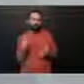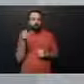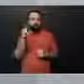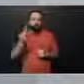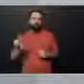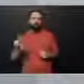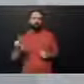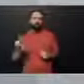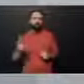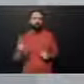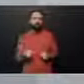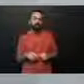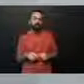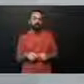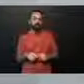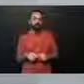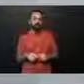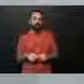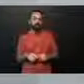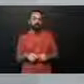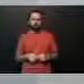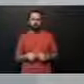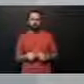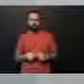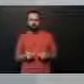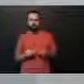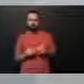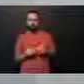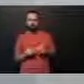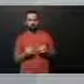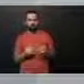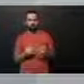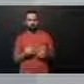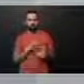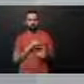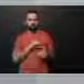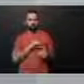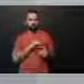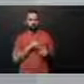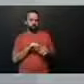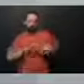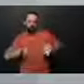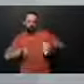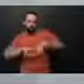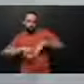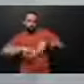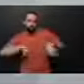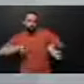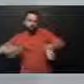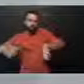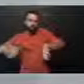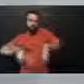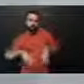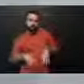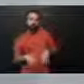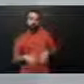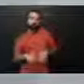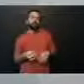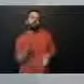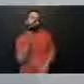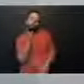número 256, ou seja, decompor tudo em unidades? Sim, só que nós levaríamos muito